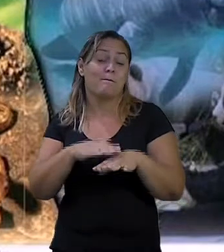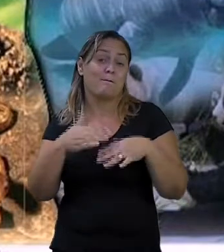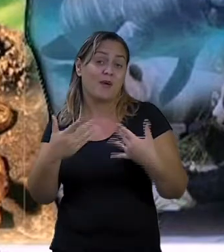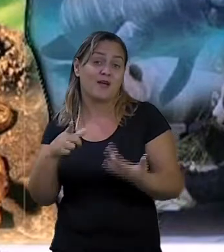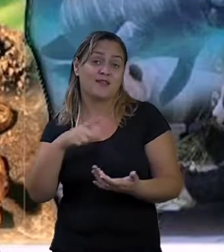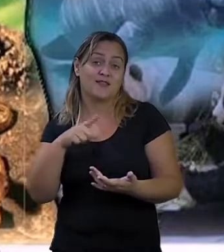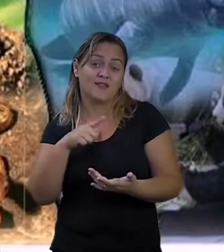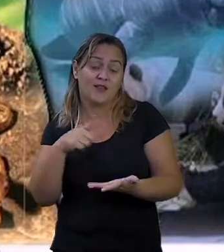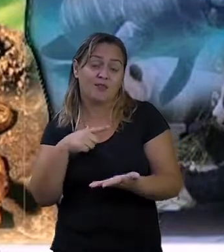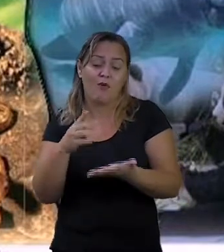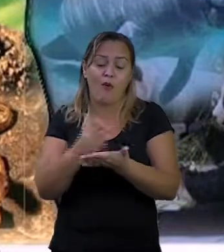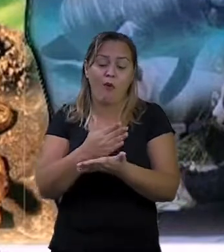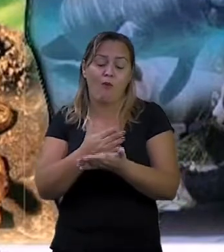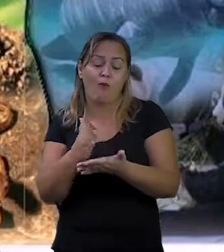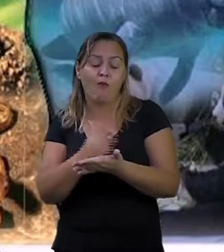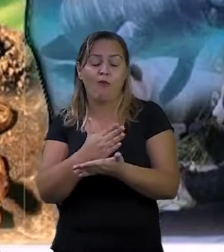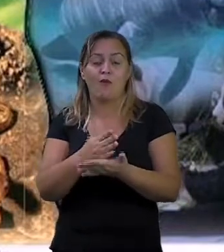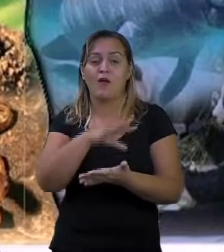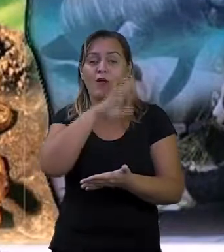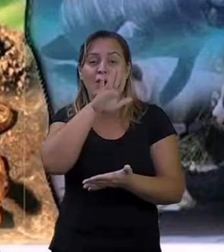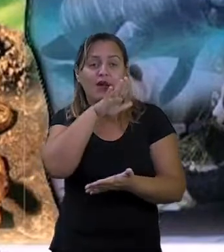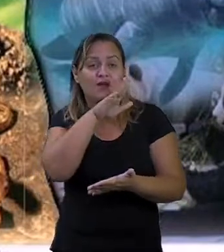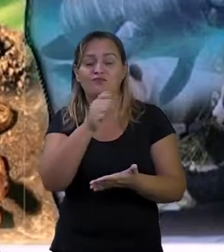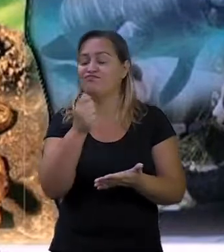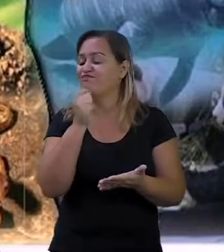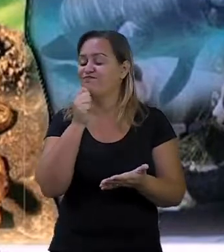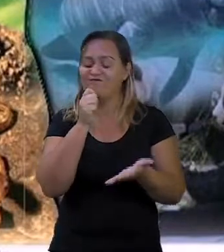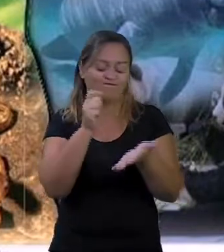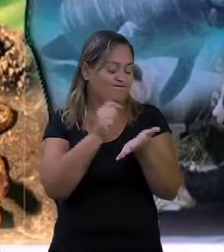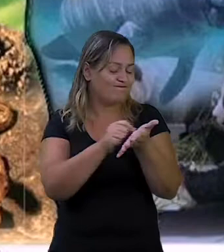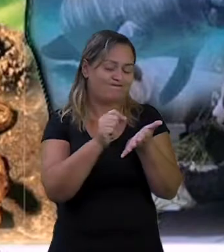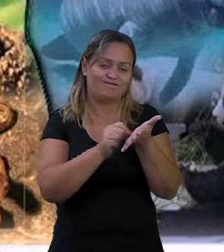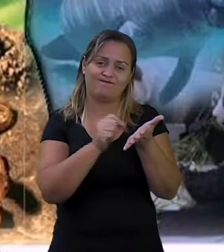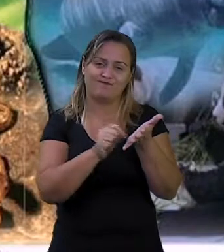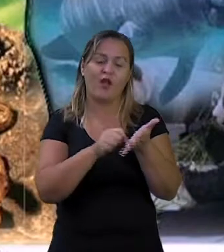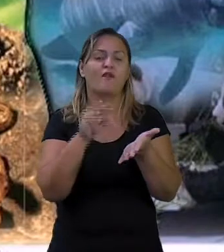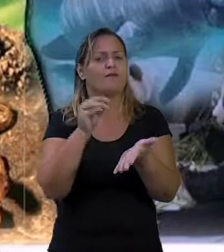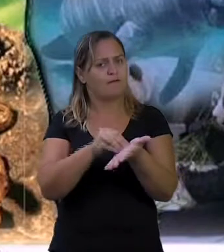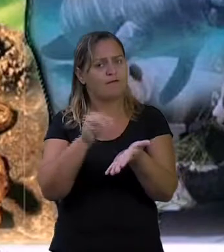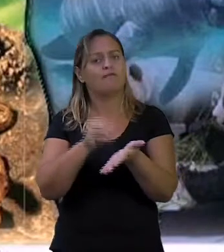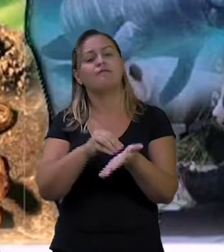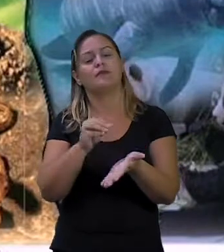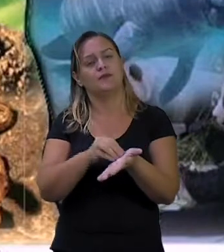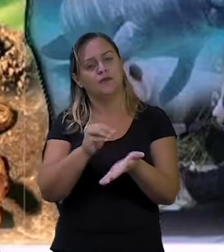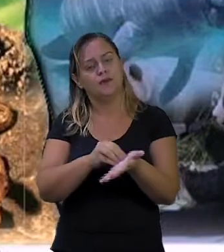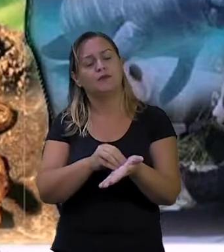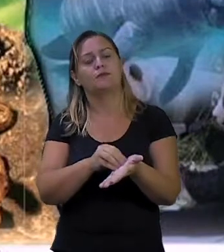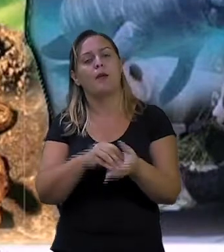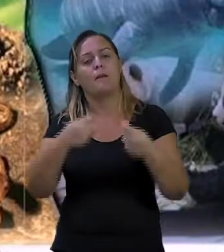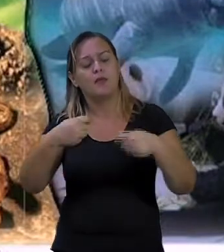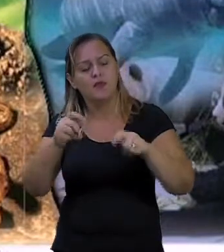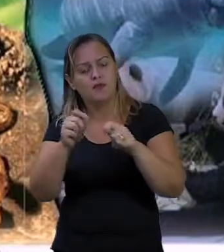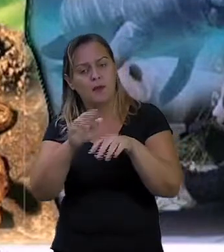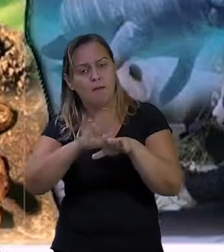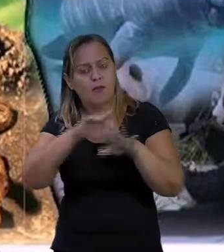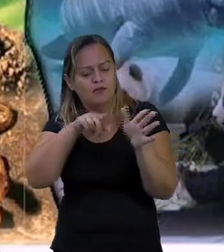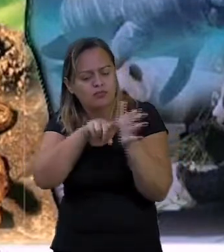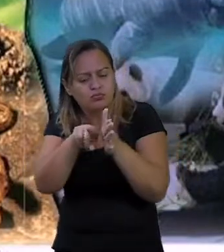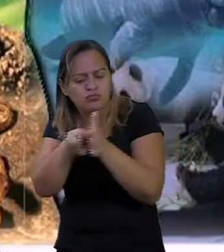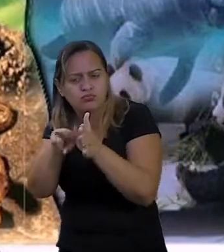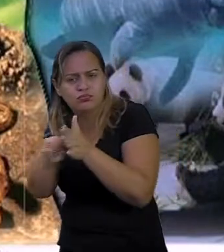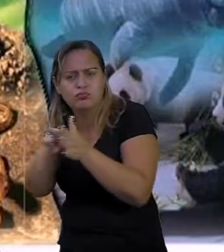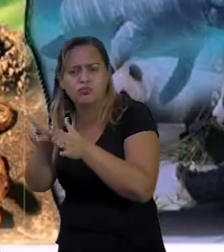ainda. E quais são as principais características destes seres? Eles são caracterizados